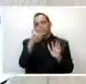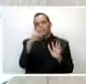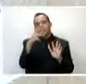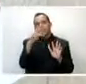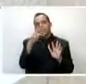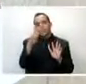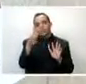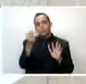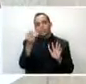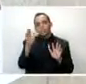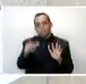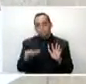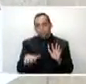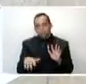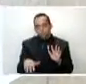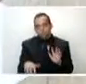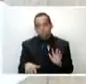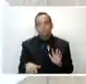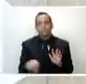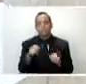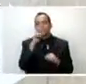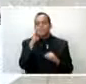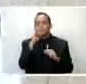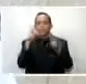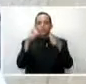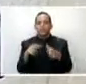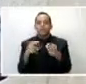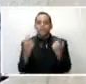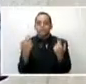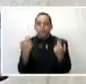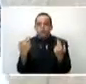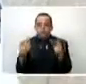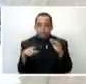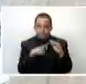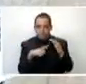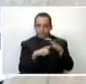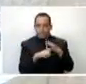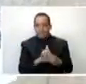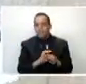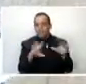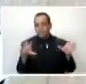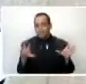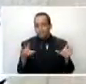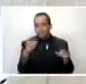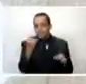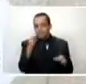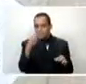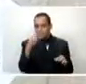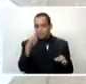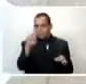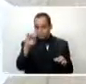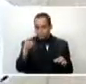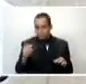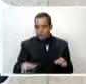cobrado dos proprietários de imóveis localizados no mesmo trecho onde acontecem as feiras livres.